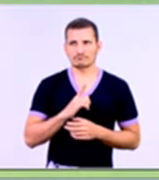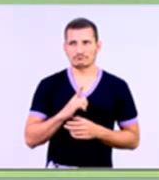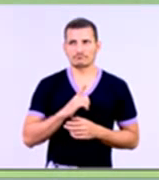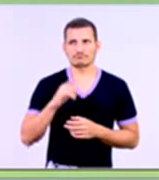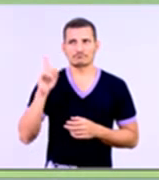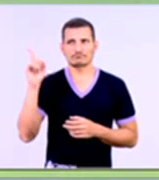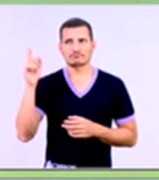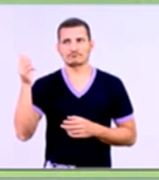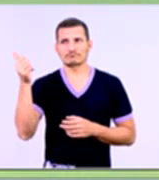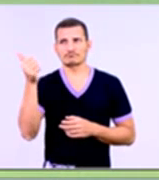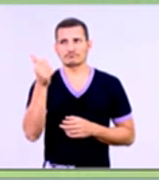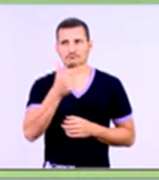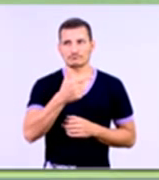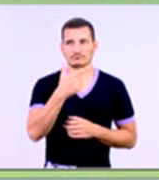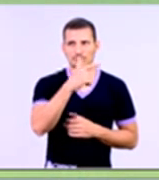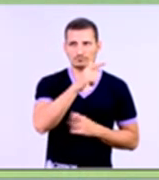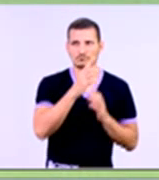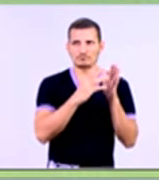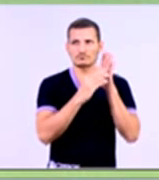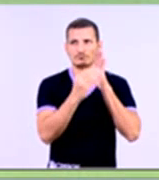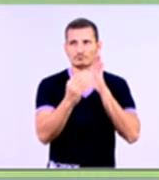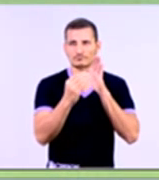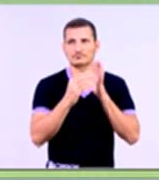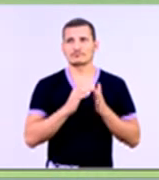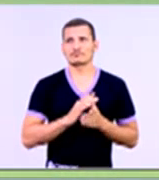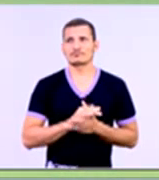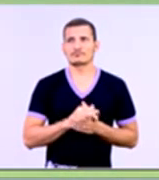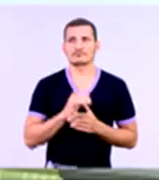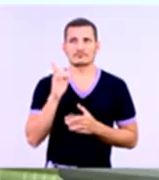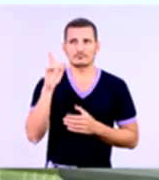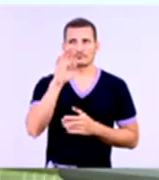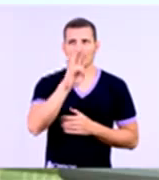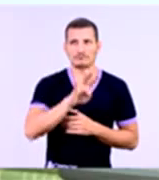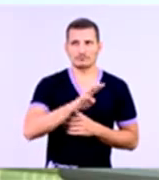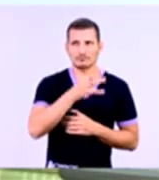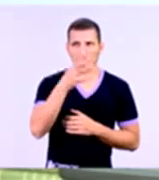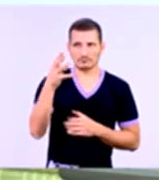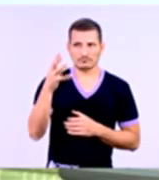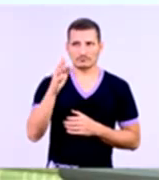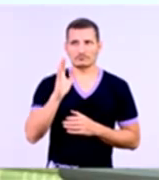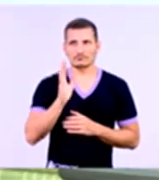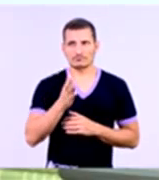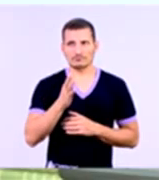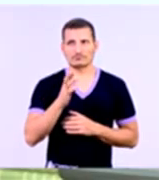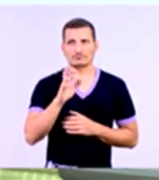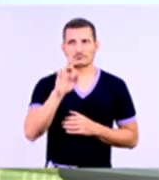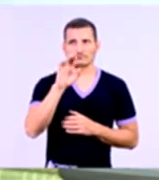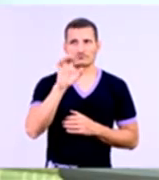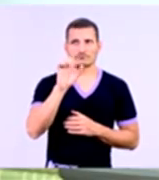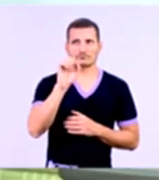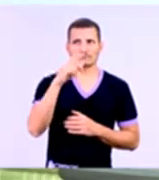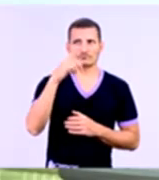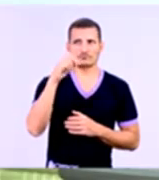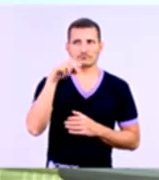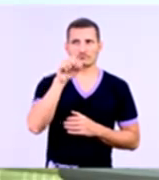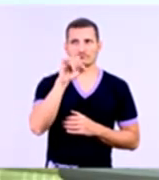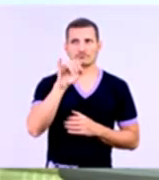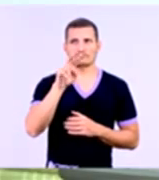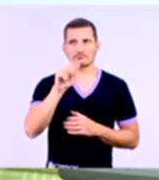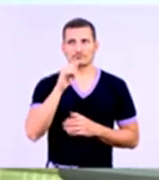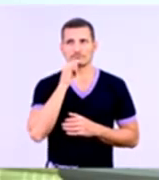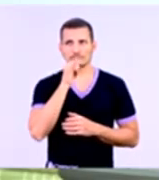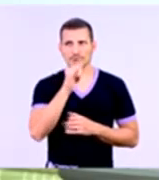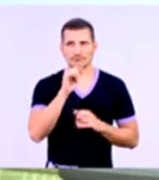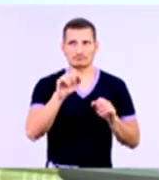modelo. E vale ressaltar que essa table já é responsiva. Se você abrir ela no navegador, ela abre